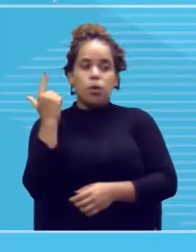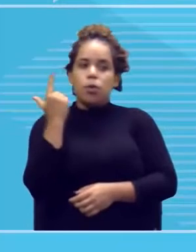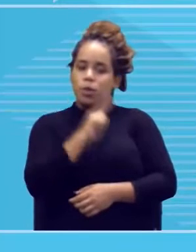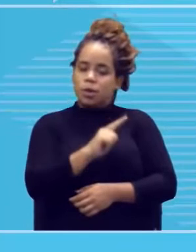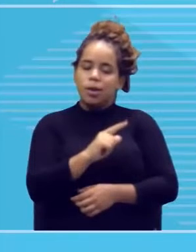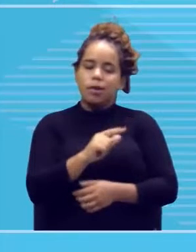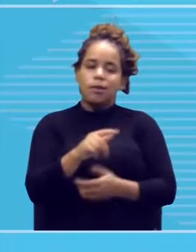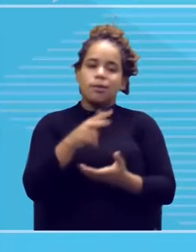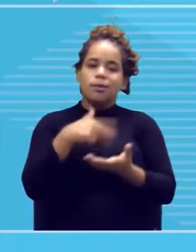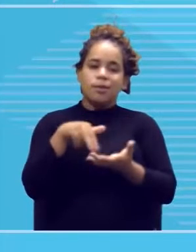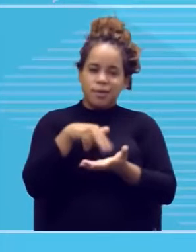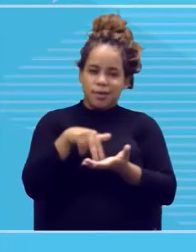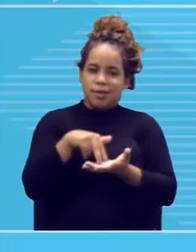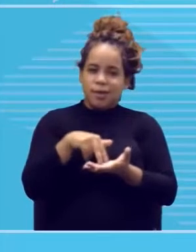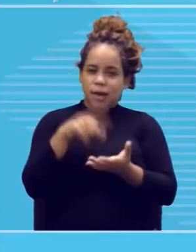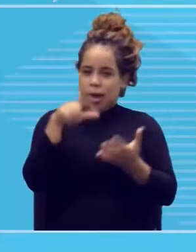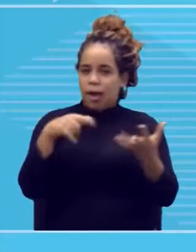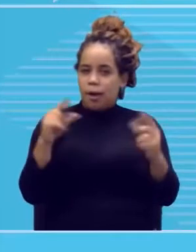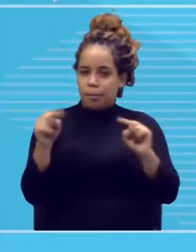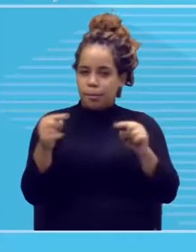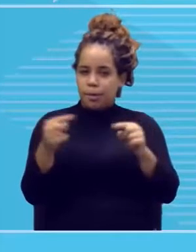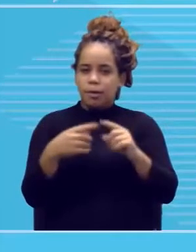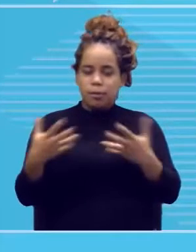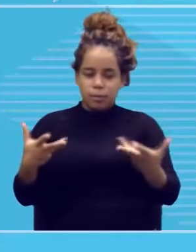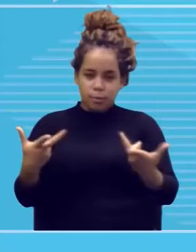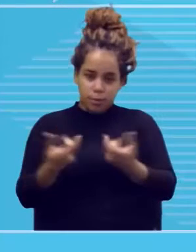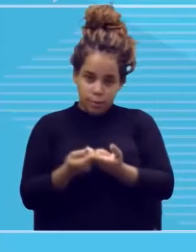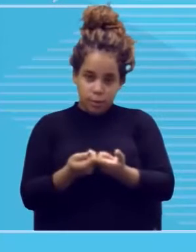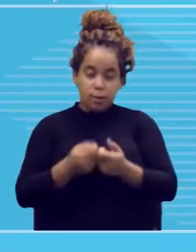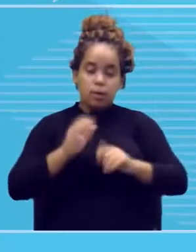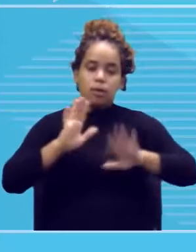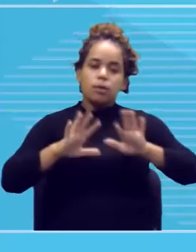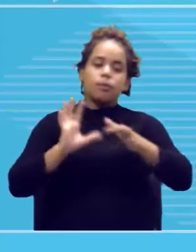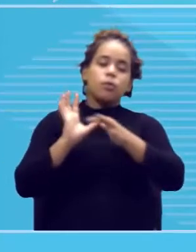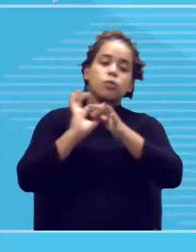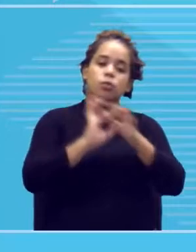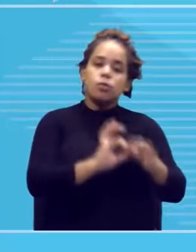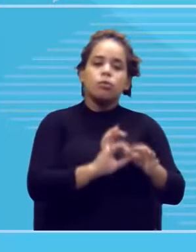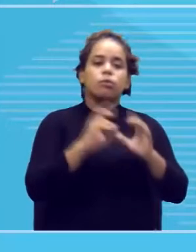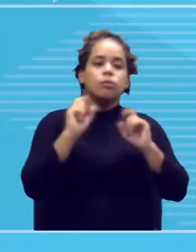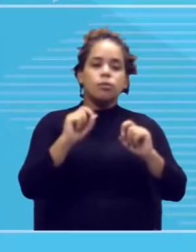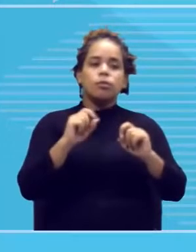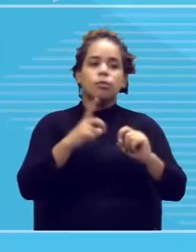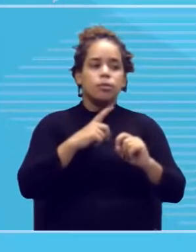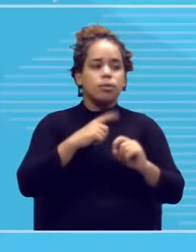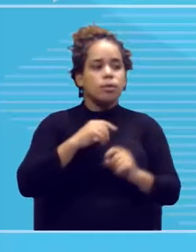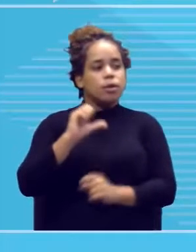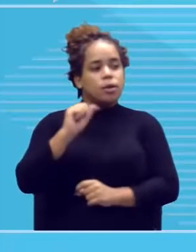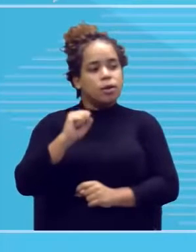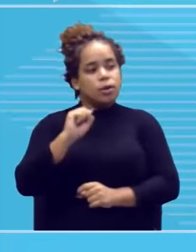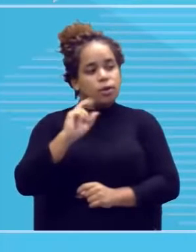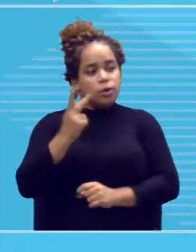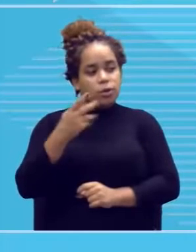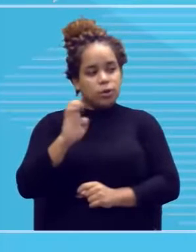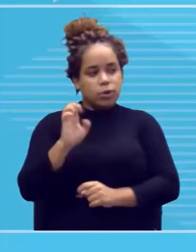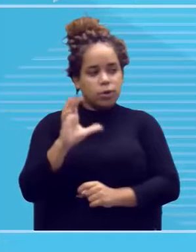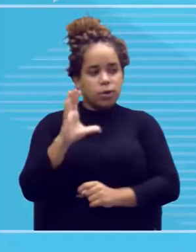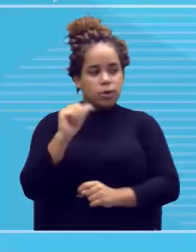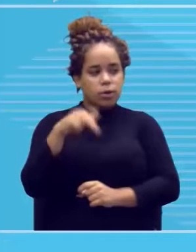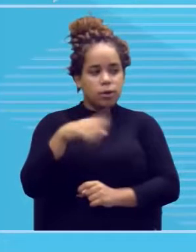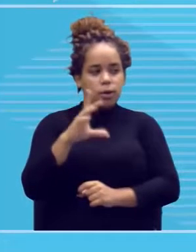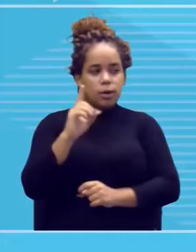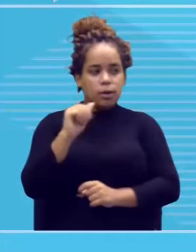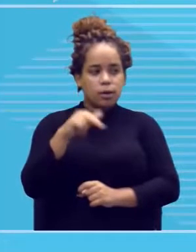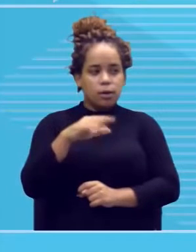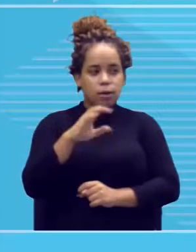dançar percebe que agora é uma habilidade então a depender do contexto temos aqui Chicken 10 nós temos um contexto